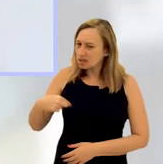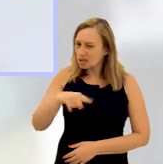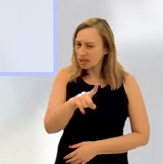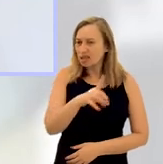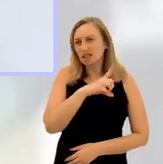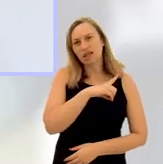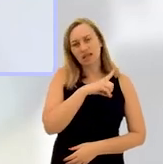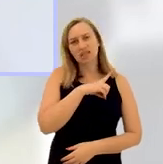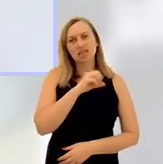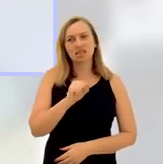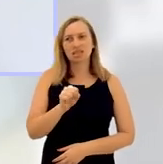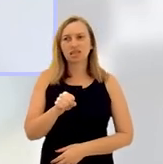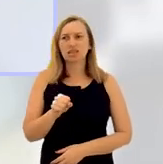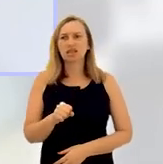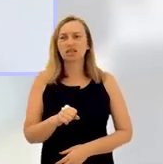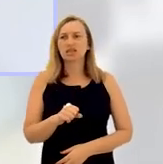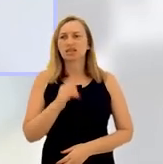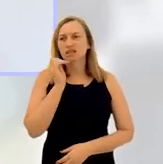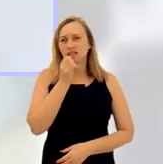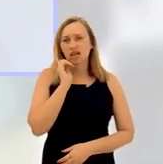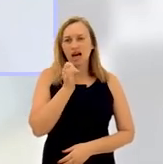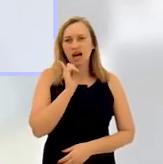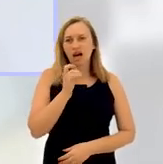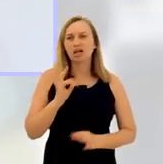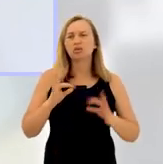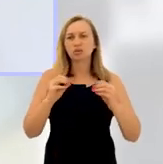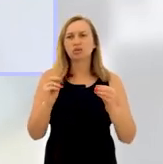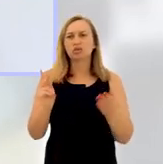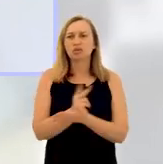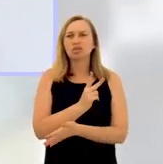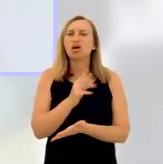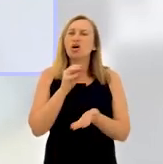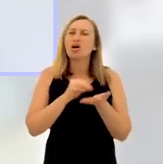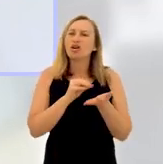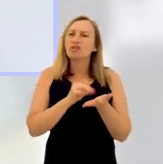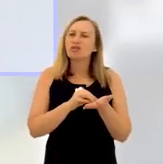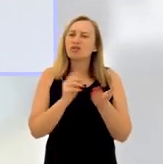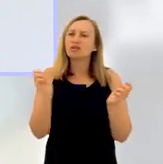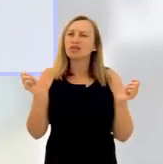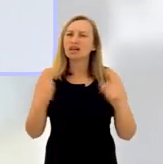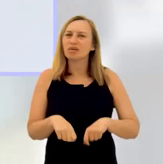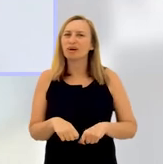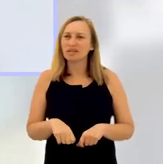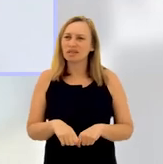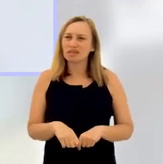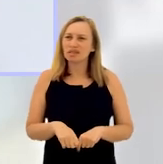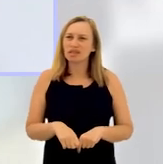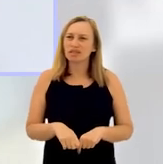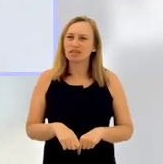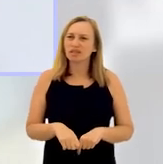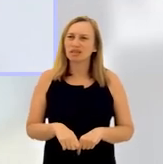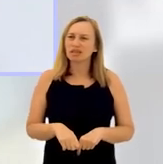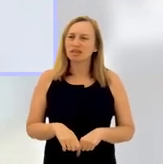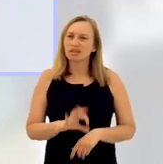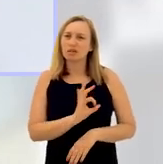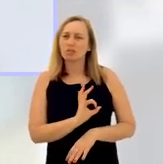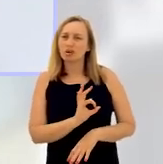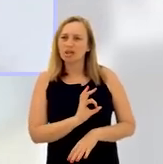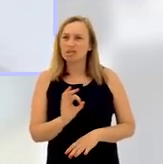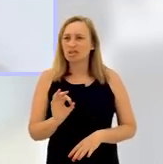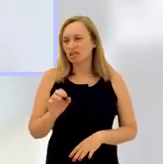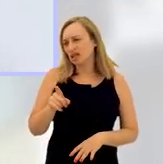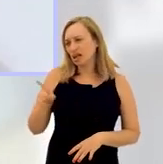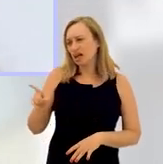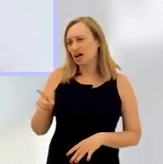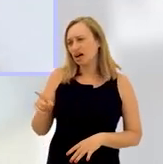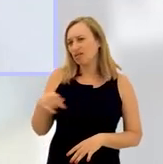até ter ido numa delegacia e ter narrado esse episódio, e talvez por uma falta de capacitação até do agente que está atendendo, está dizendo: